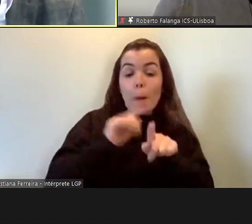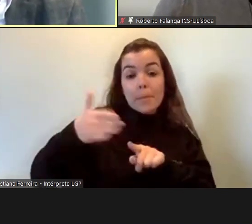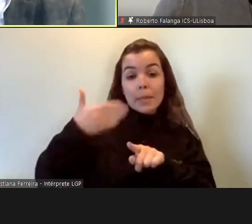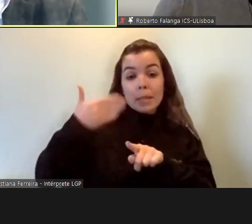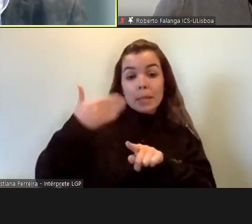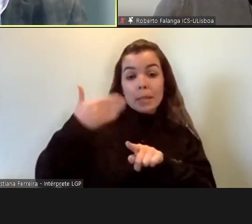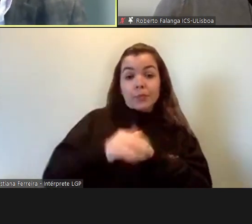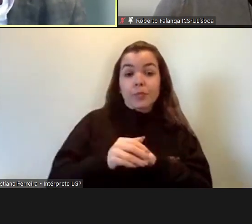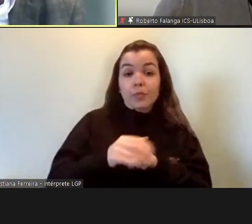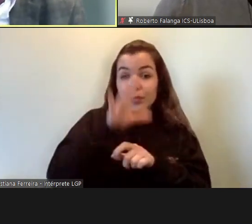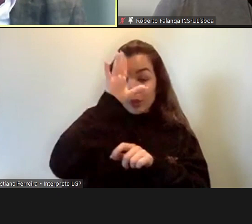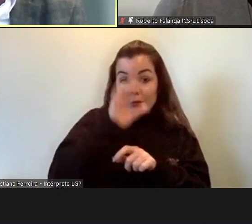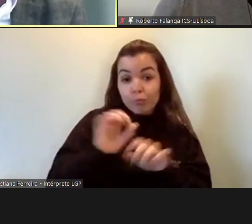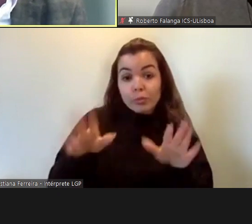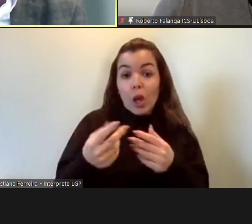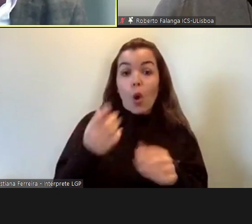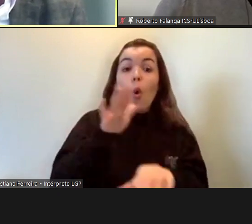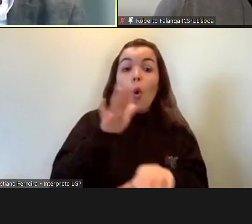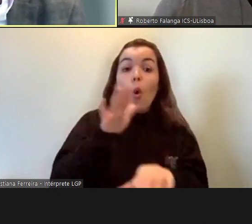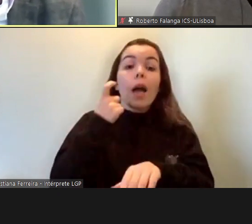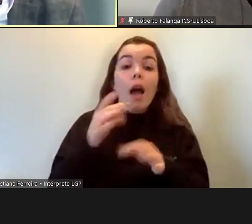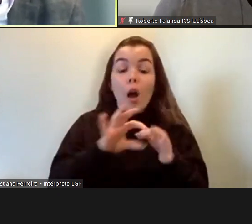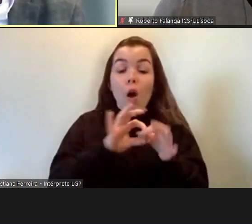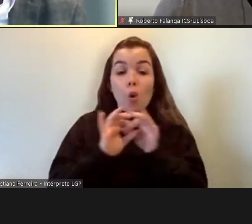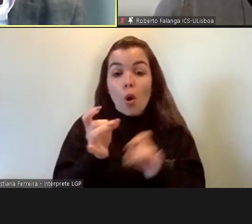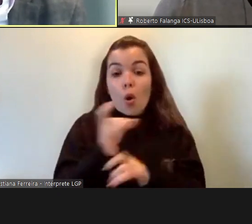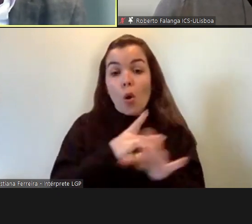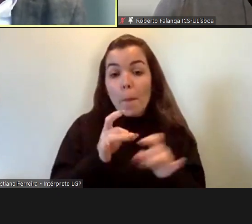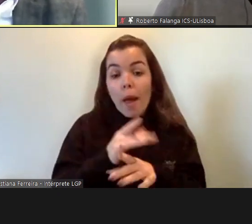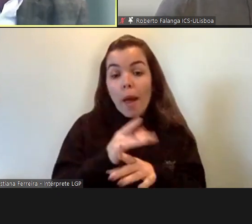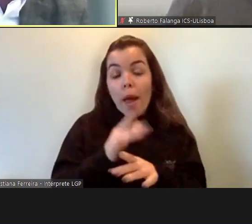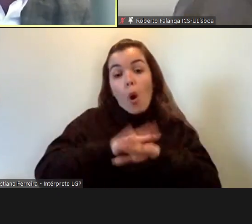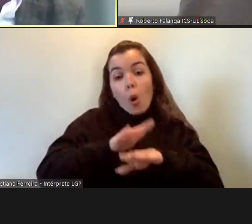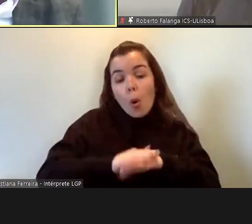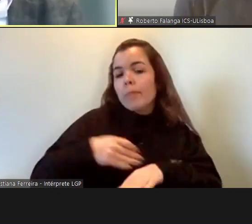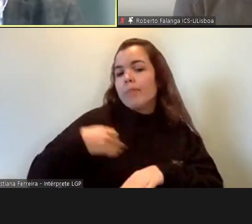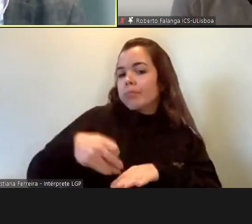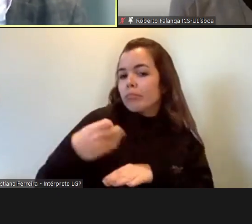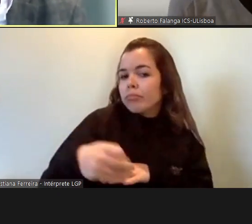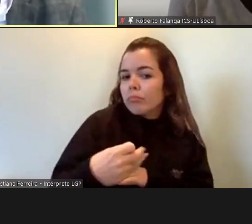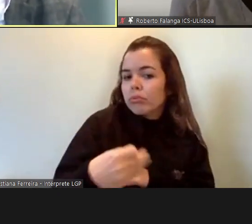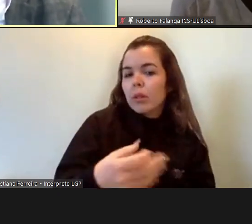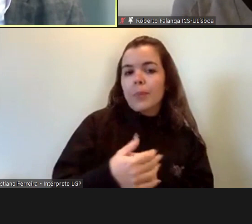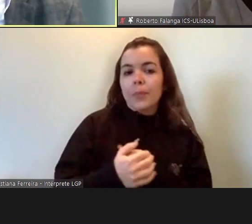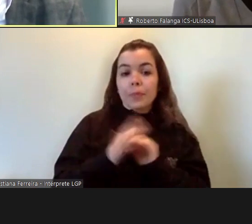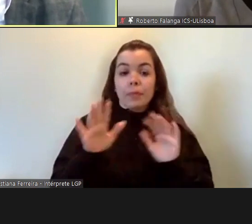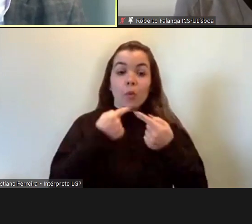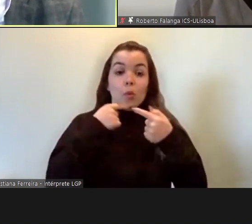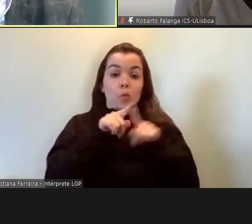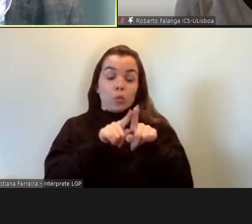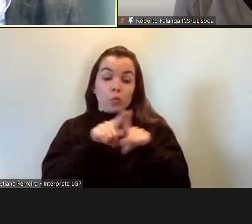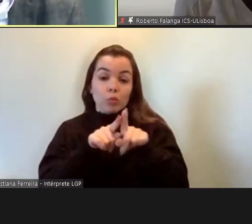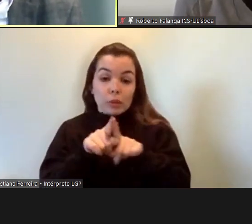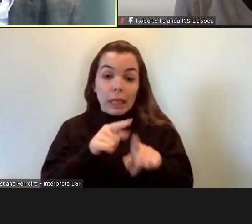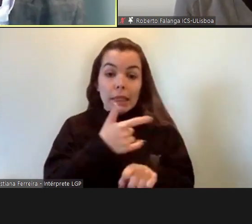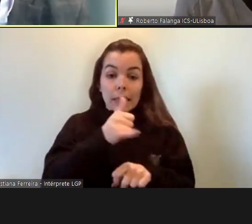que a culpa é da União Europeia. Cada vez que é preciso fazer alguma coisa, a culpa é da União Europeia, a culpa é da União Europeia. As políticas TINA, não era? Que é